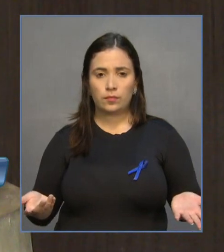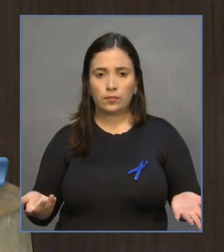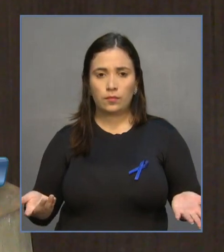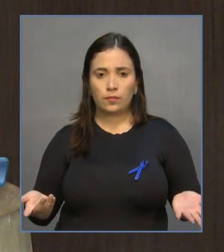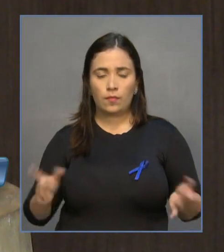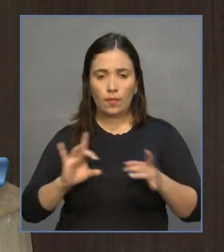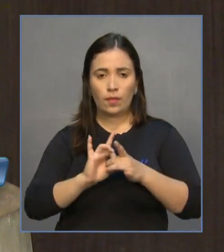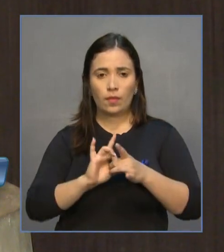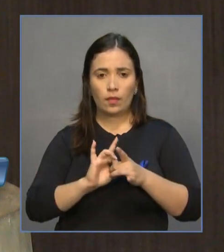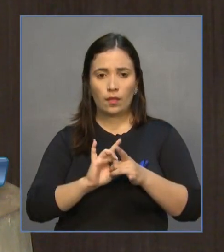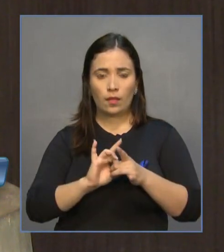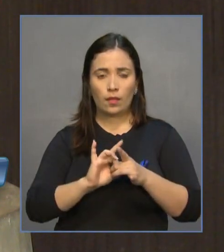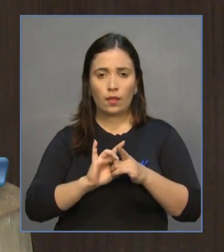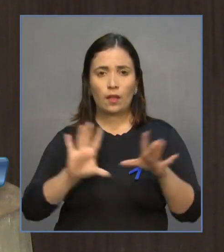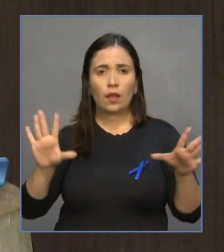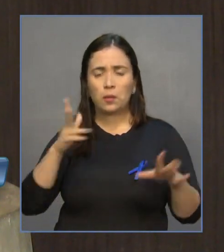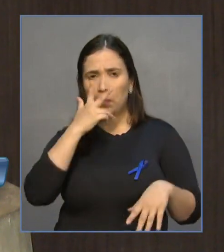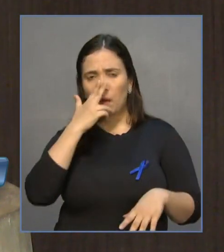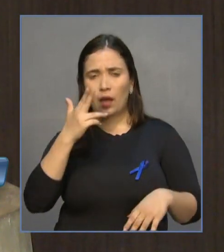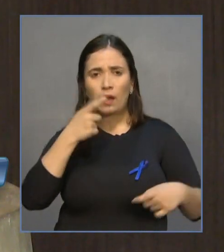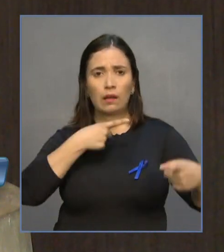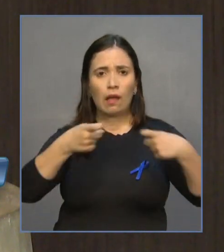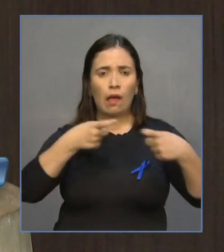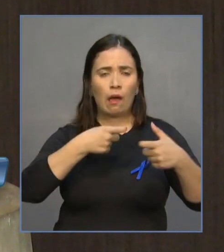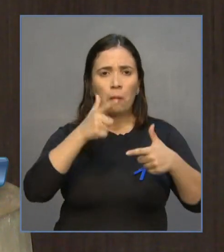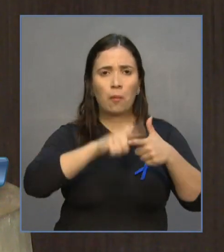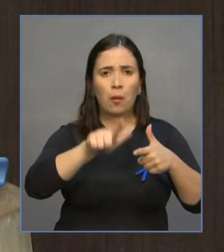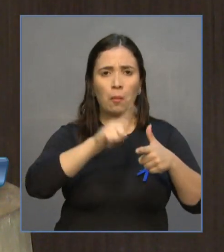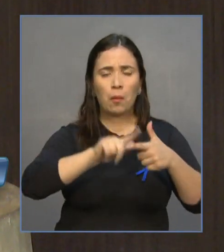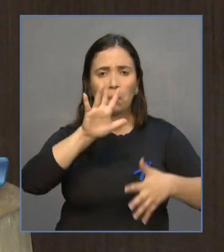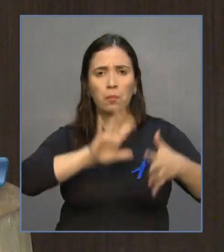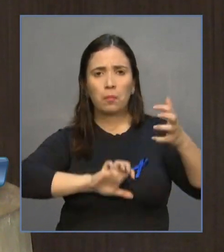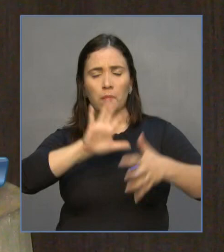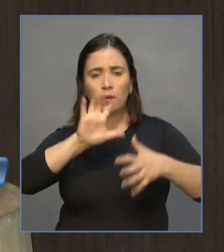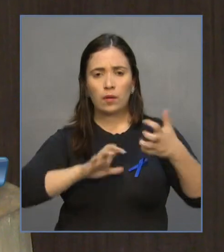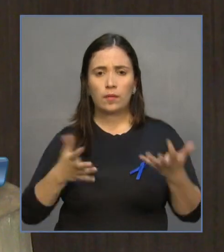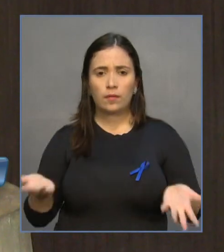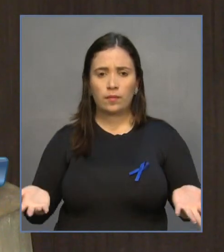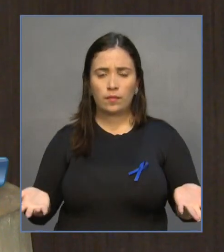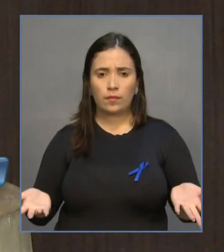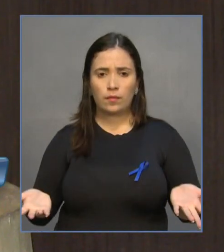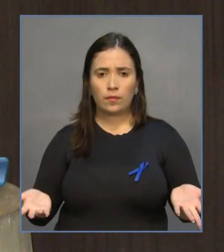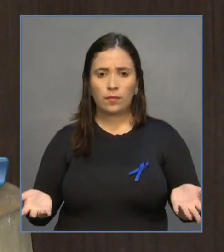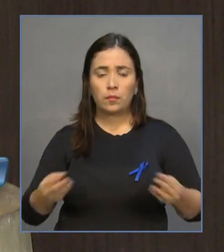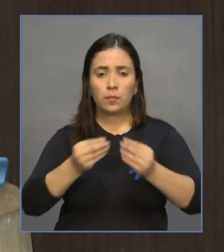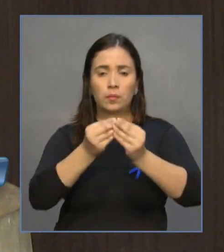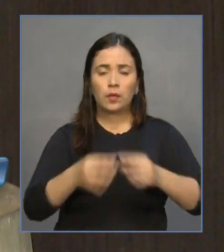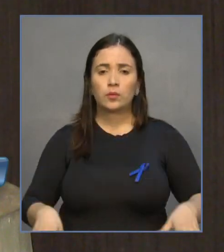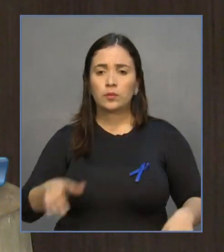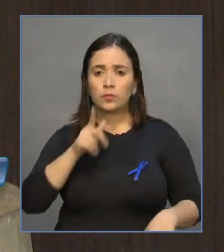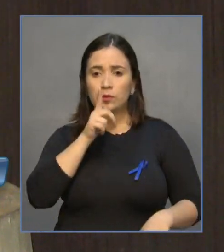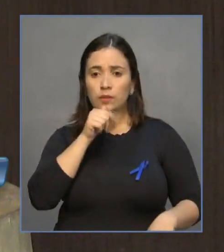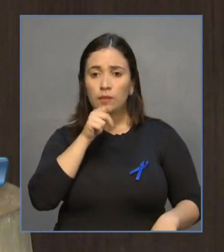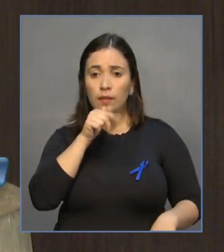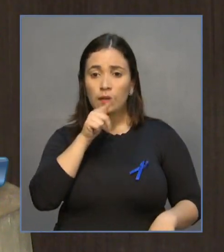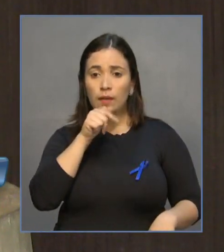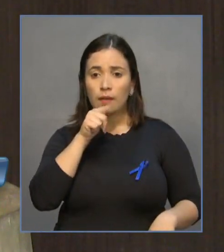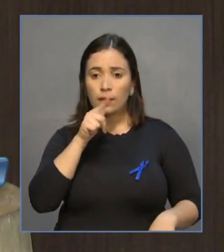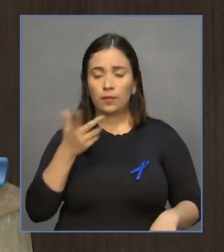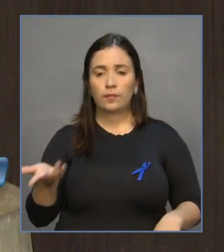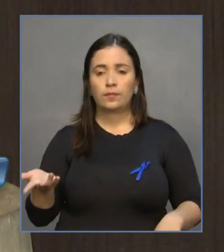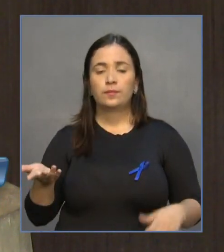o desenvolvimento de uma guerra de água com patrocínio do governo do Estado, tirando água dessas comunidades.